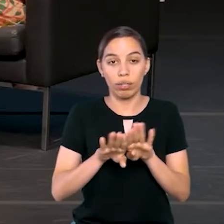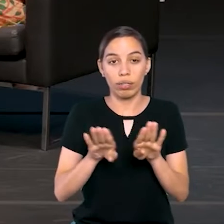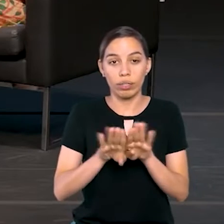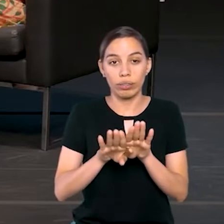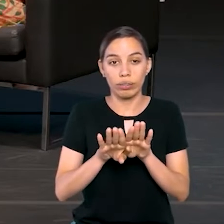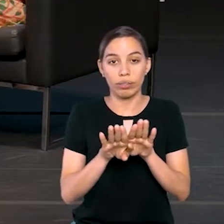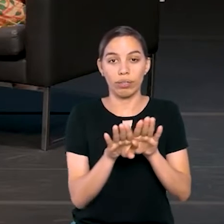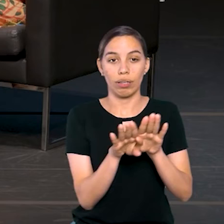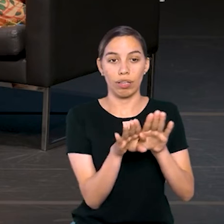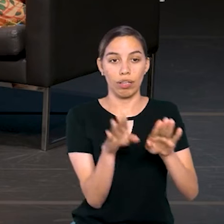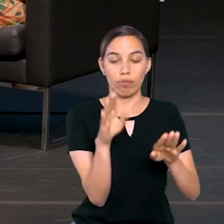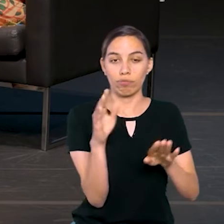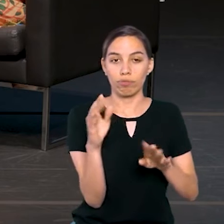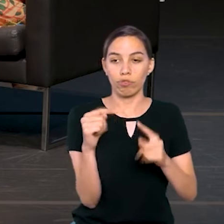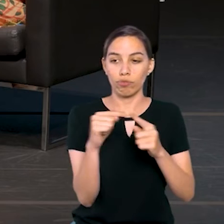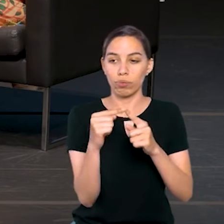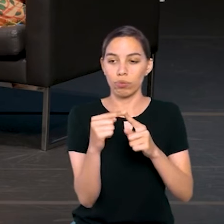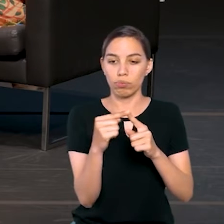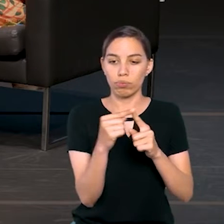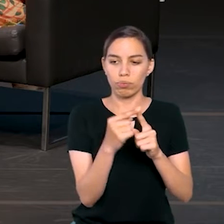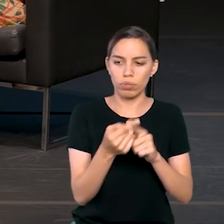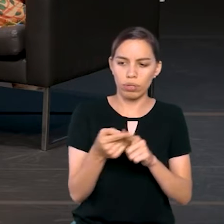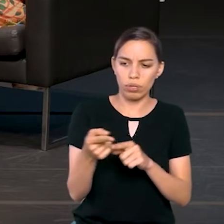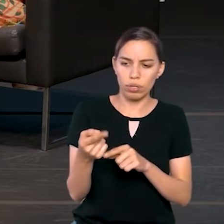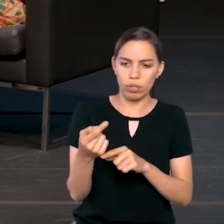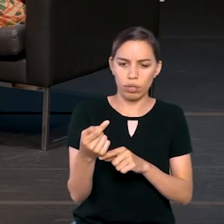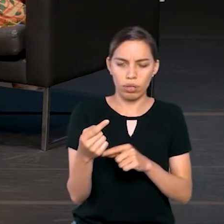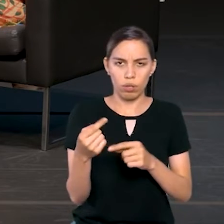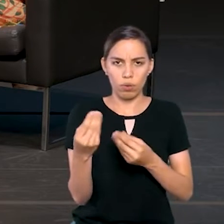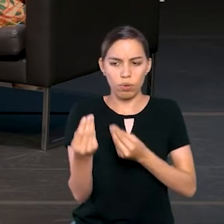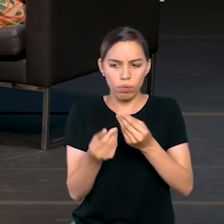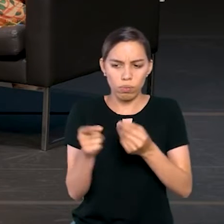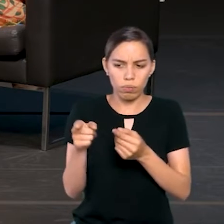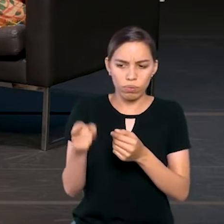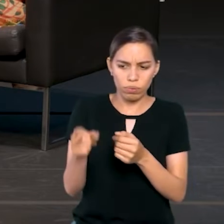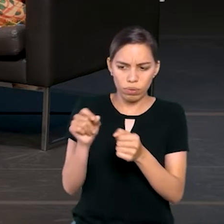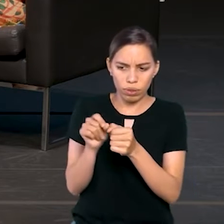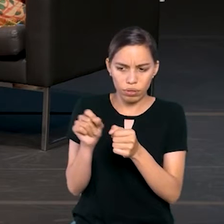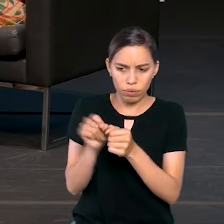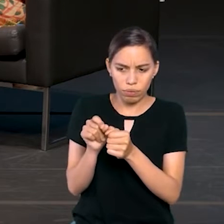né, que a gente busca devolver para vocês também nesse ponto.